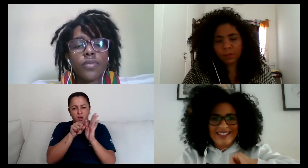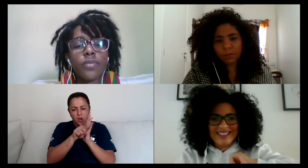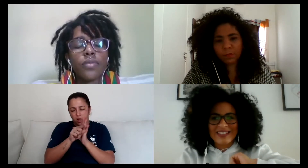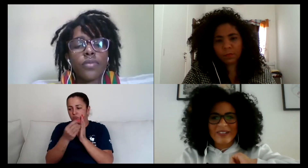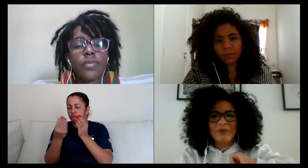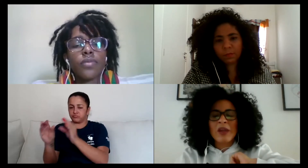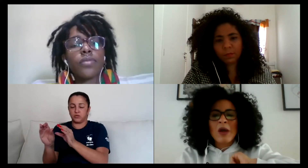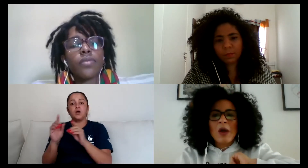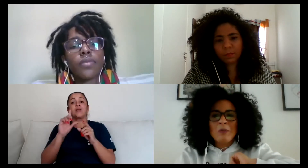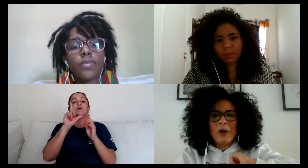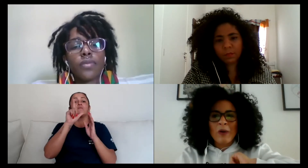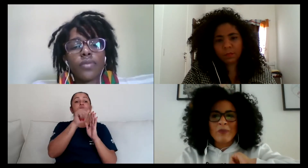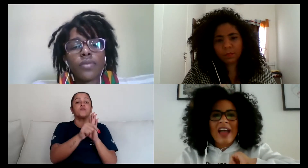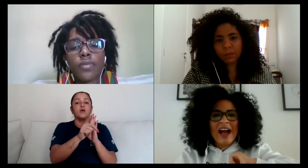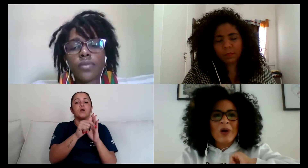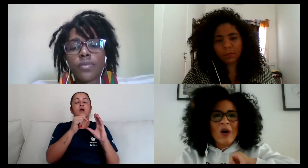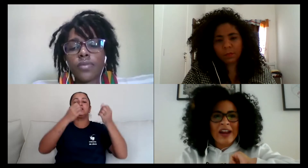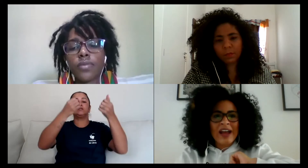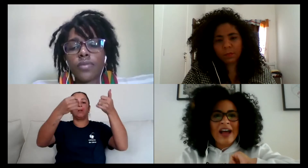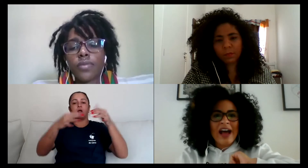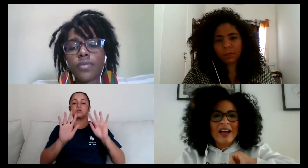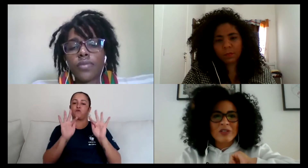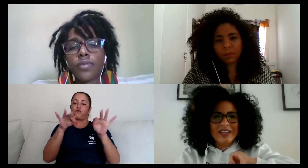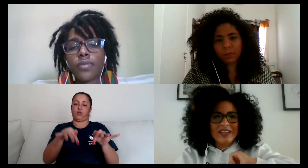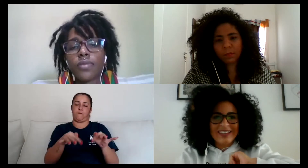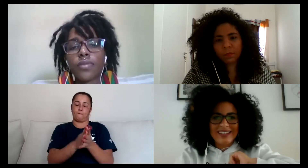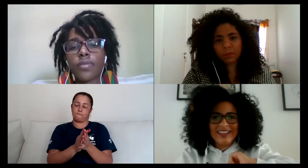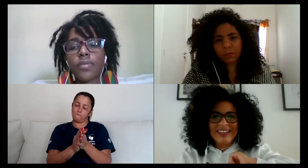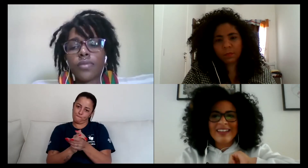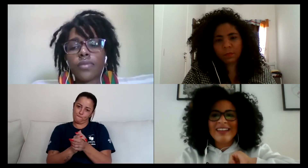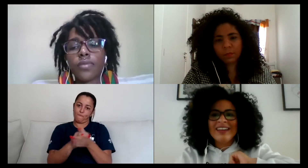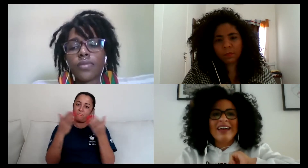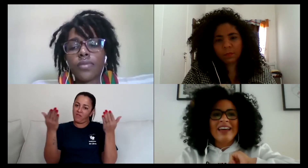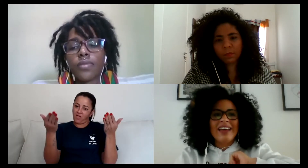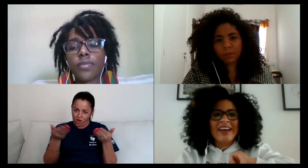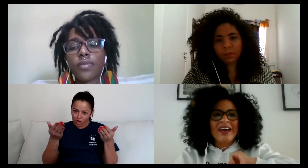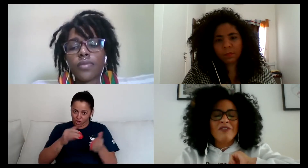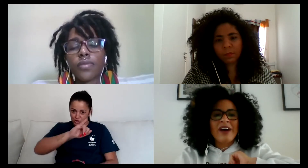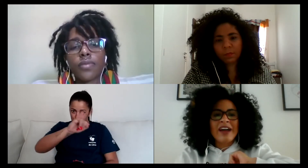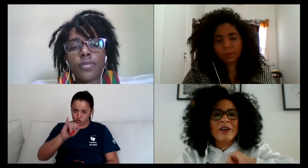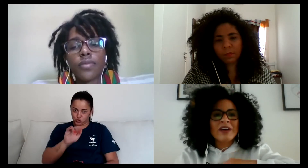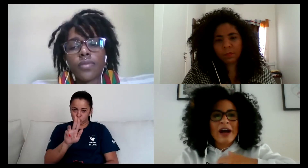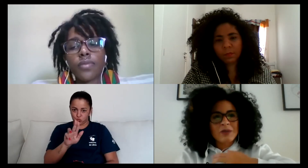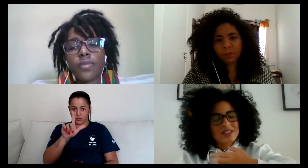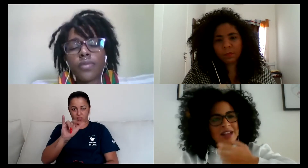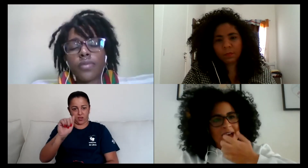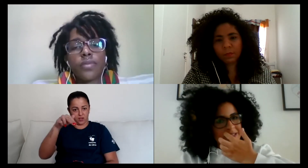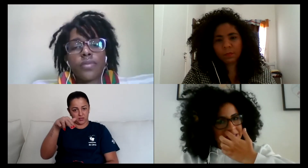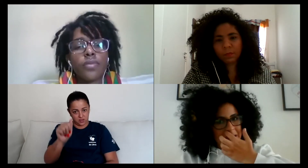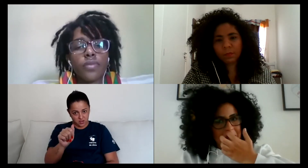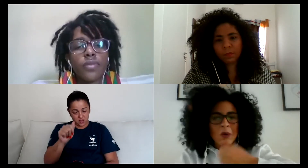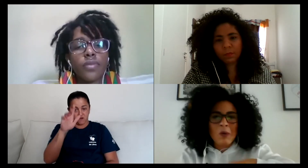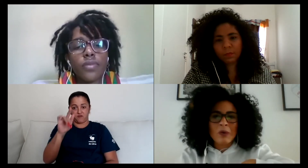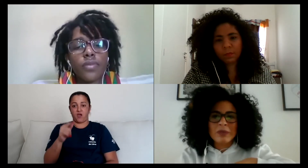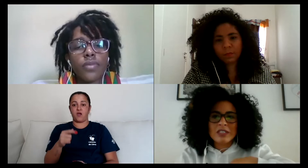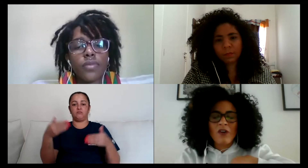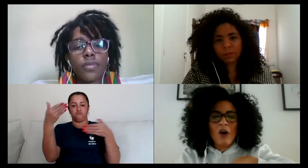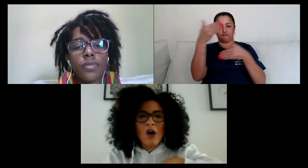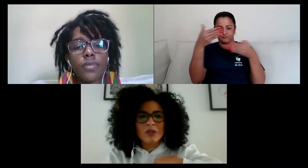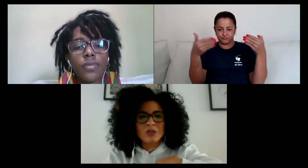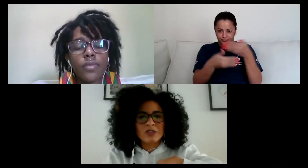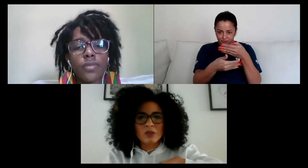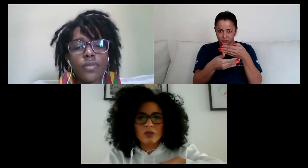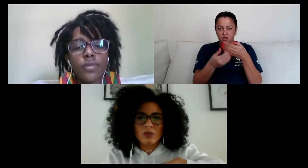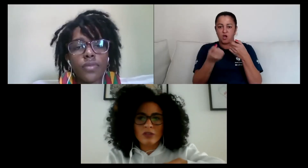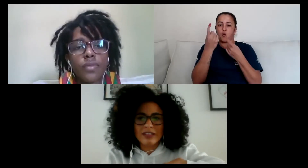considerações finais. Bom, agora a Juliana vai colocar uns slides aí com